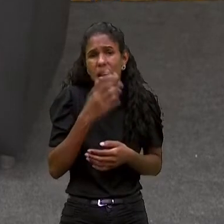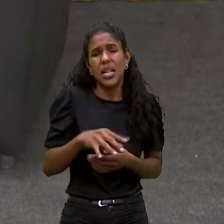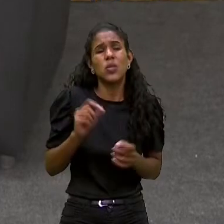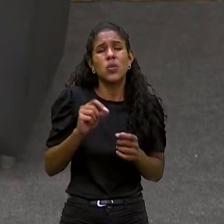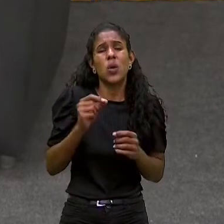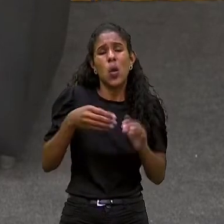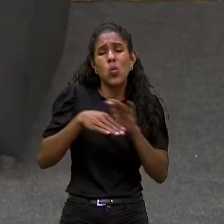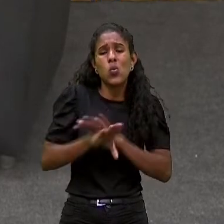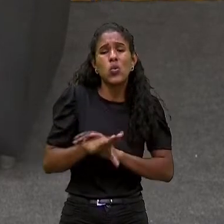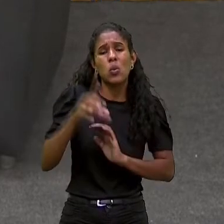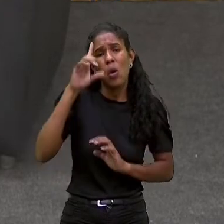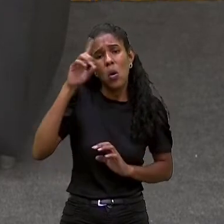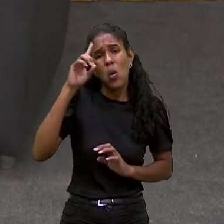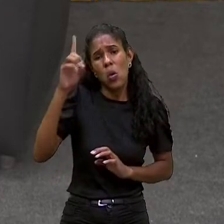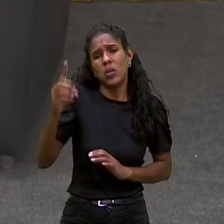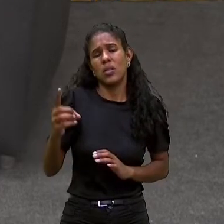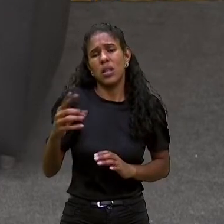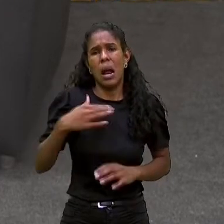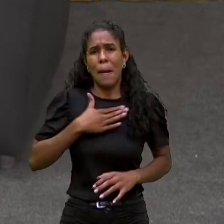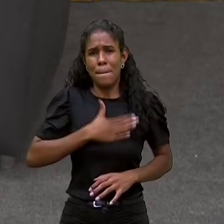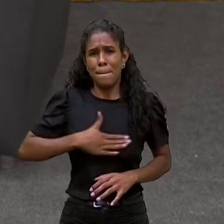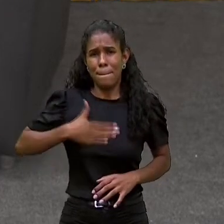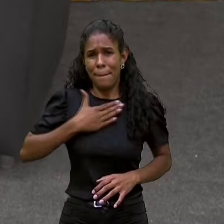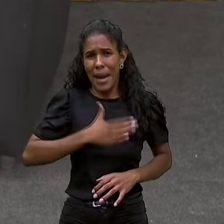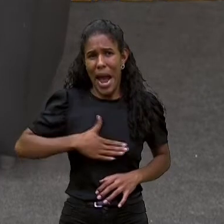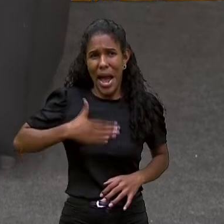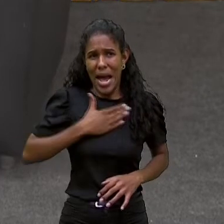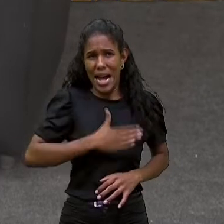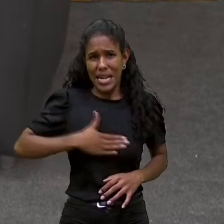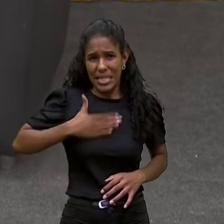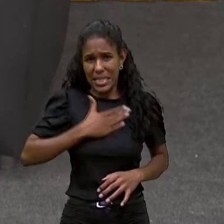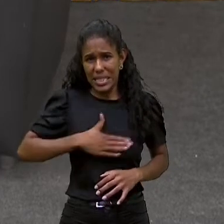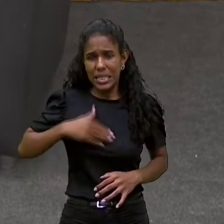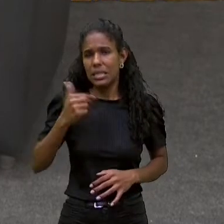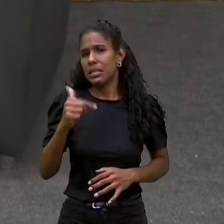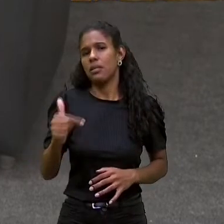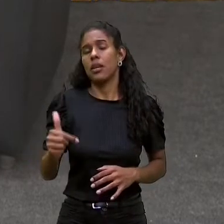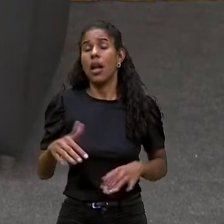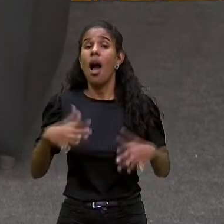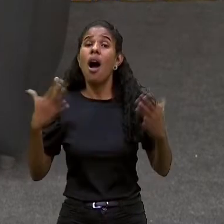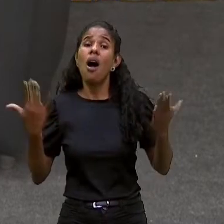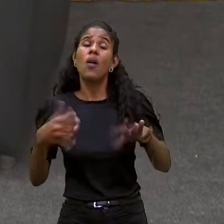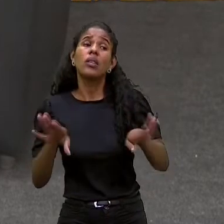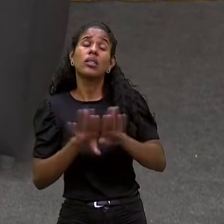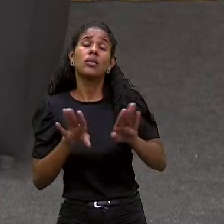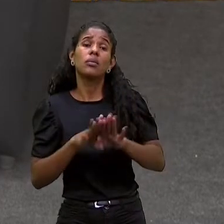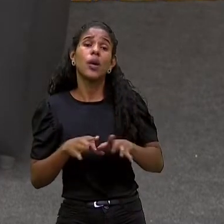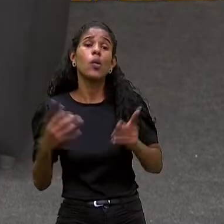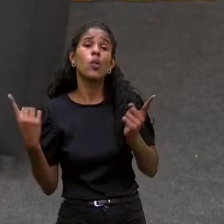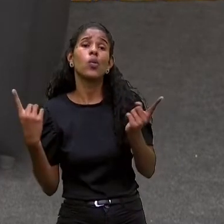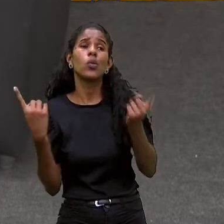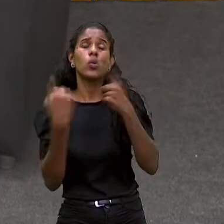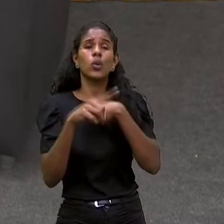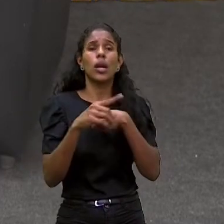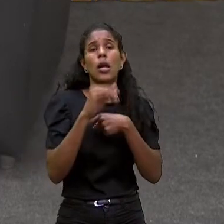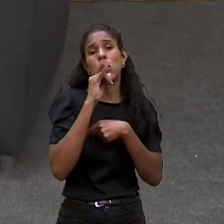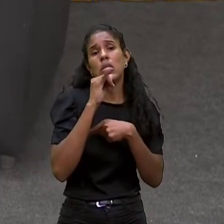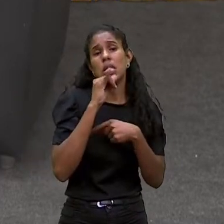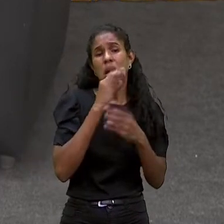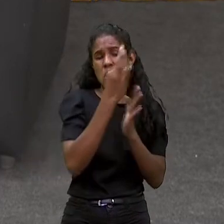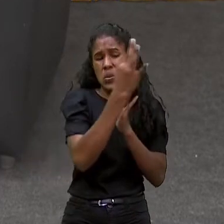sentido e prazer. Se for muito além do seu conhecimento ou do meu, também não vai ter muito sentido, porque eu não vou